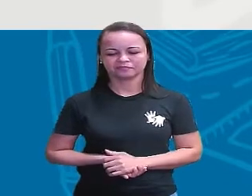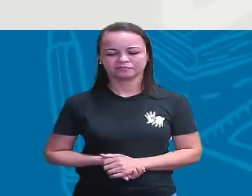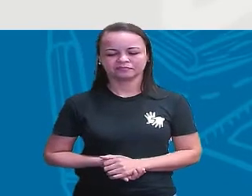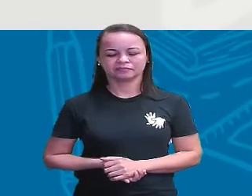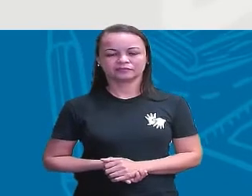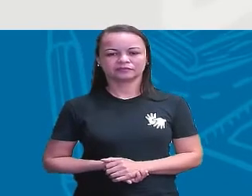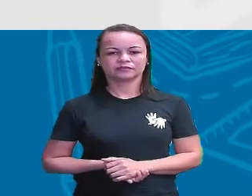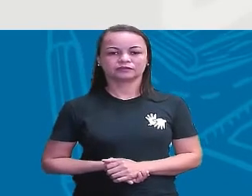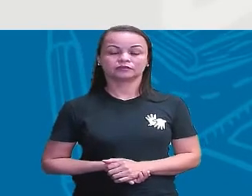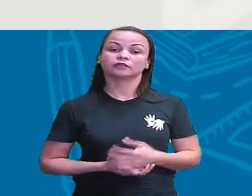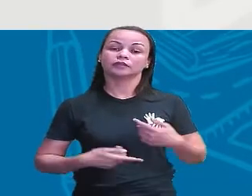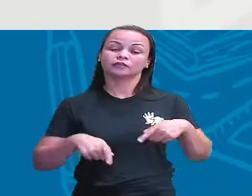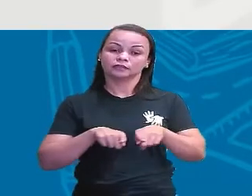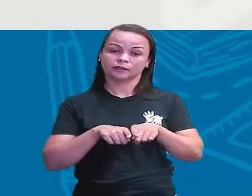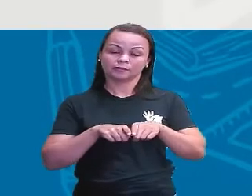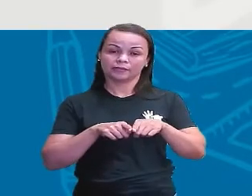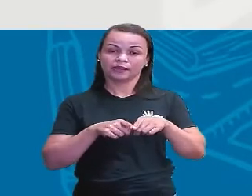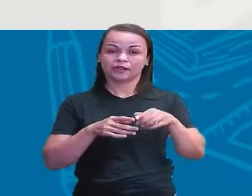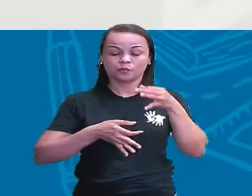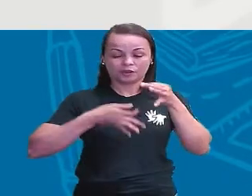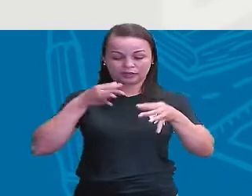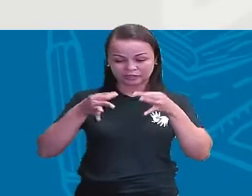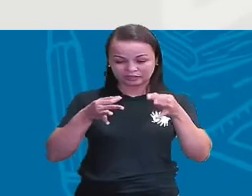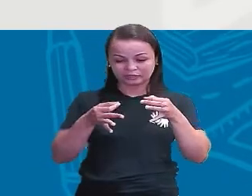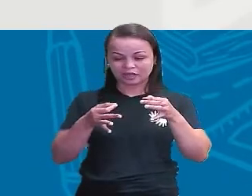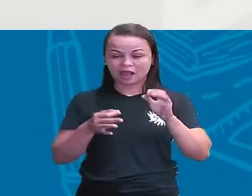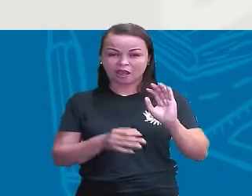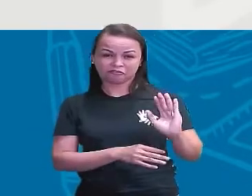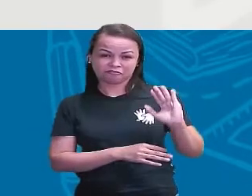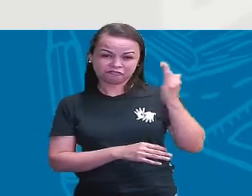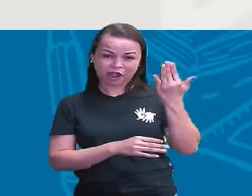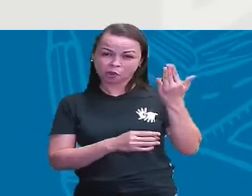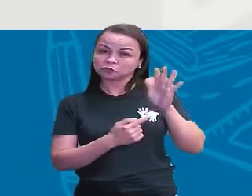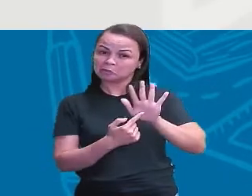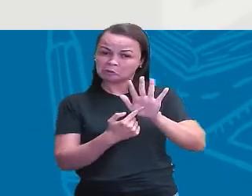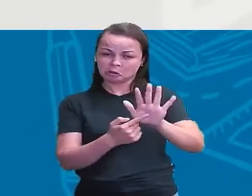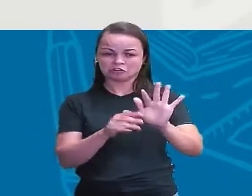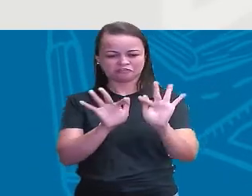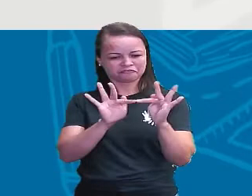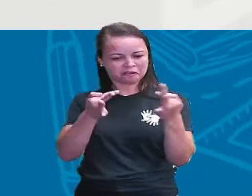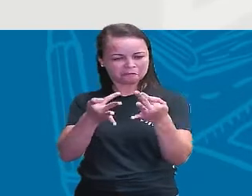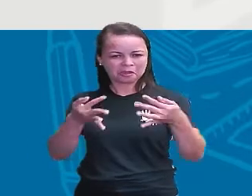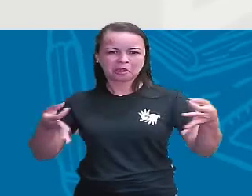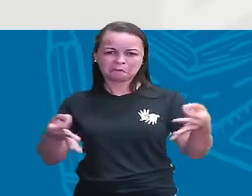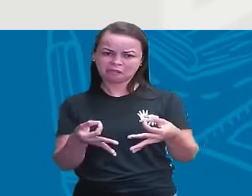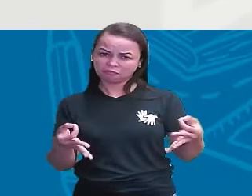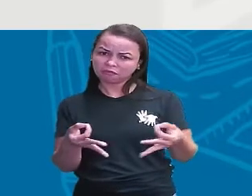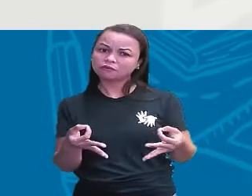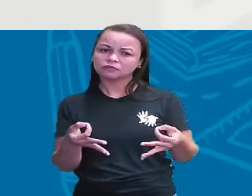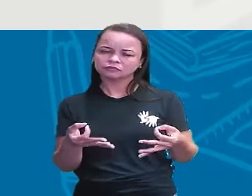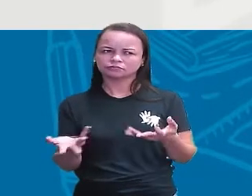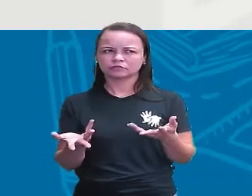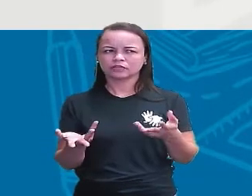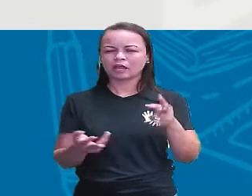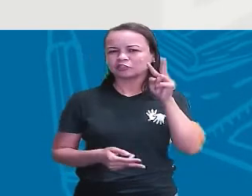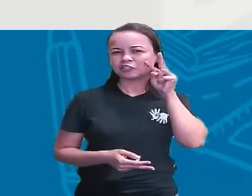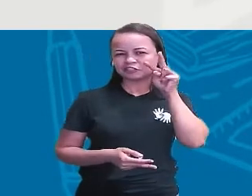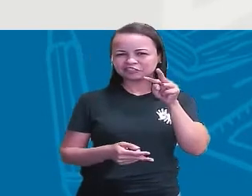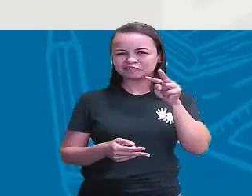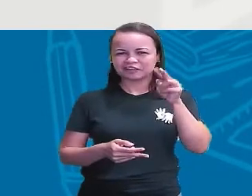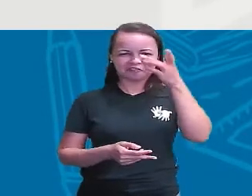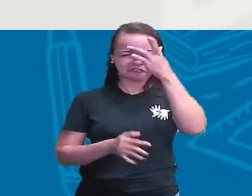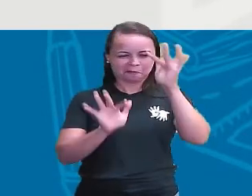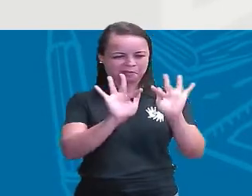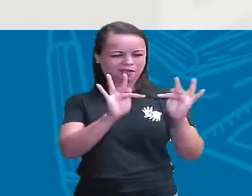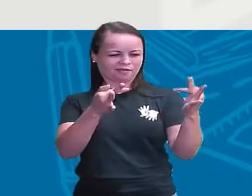E também uma crítica à falsa aparência de família perfeita. Porque às vezes a gente vê, né, aquela foto, todo mundo